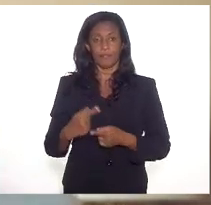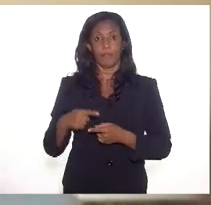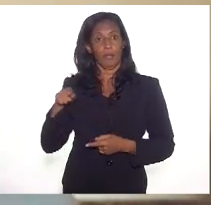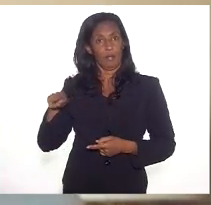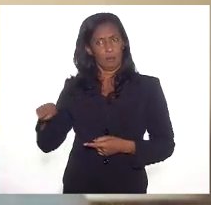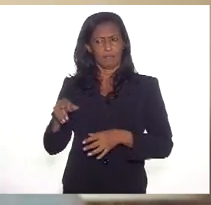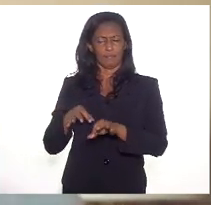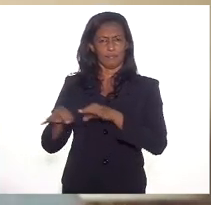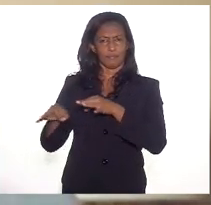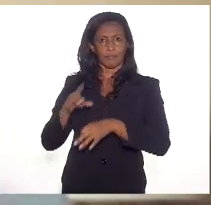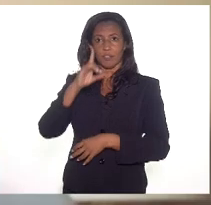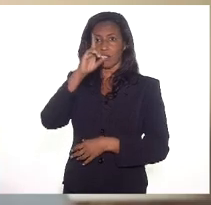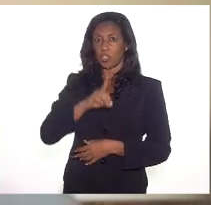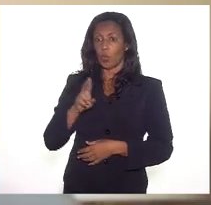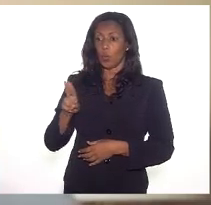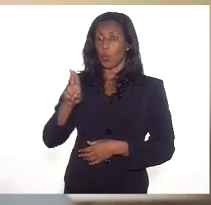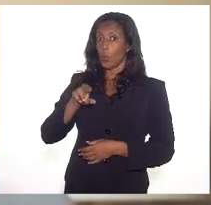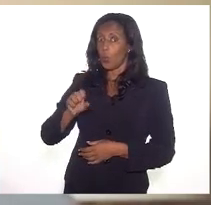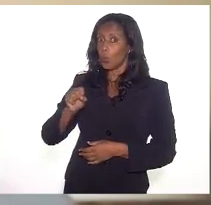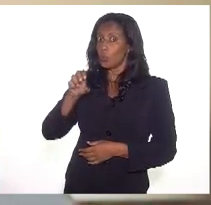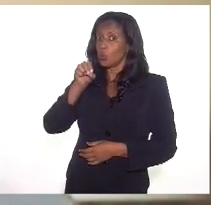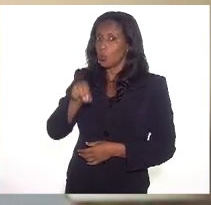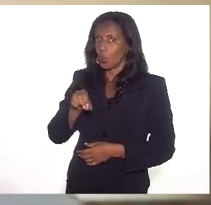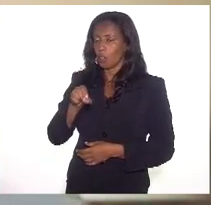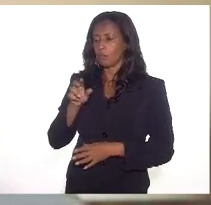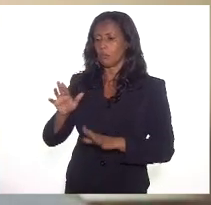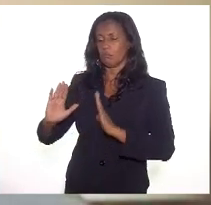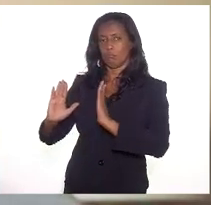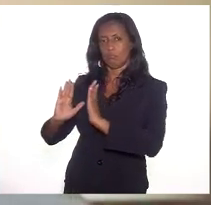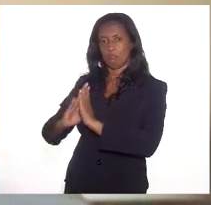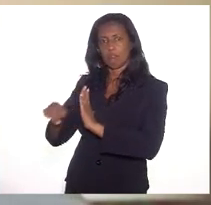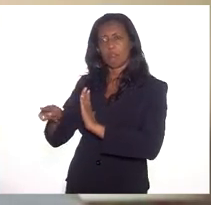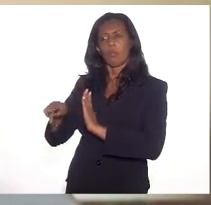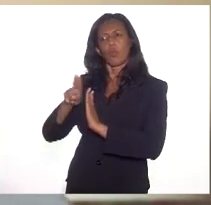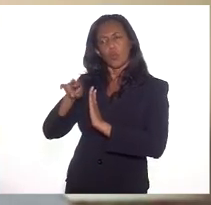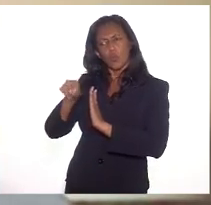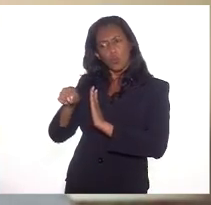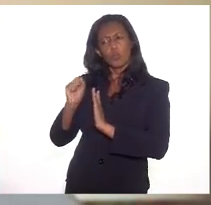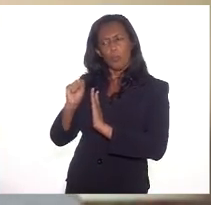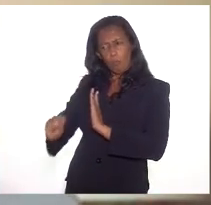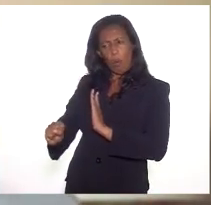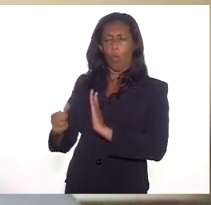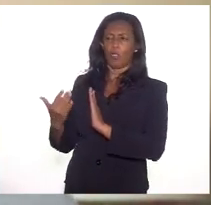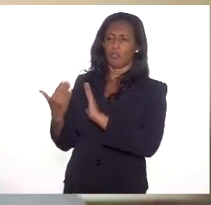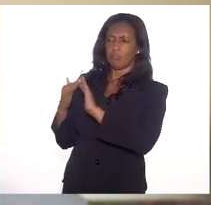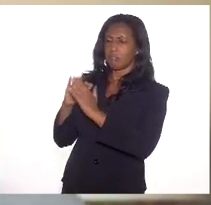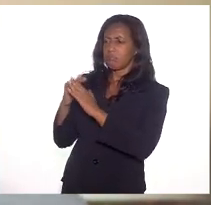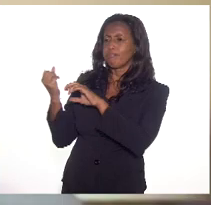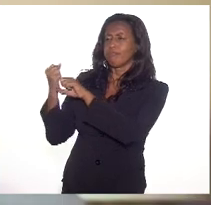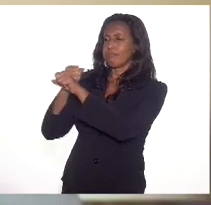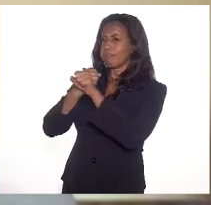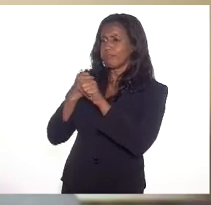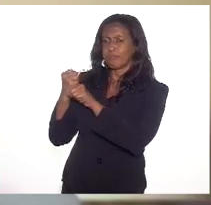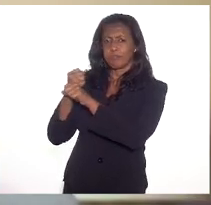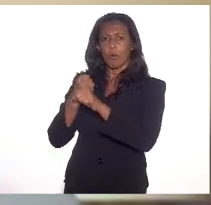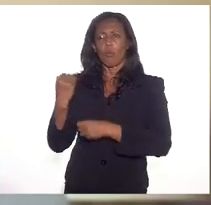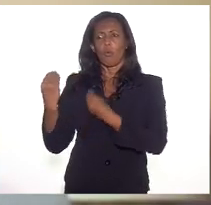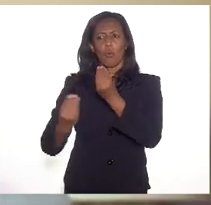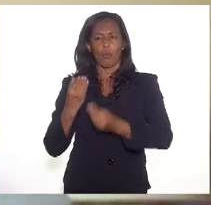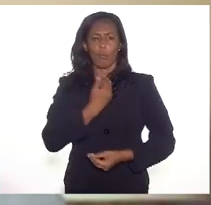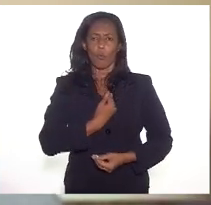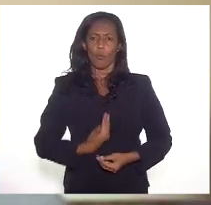dando direito real de uso, você concede àquela pessoa de que ela pode usar aquele imóvel com a destinação que o governo quer